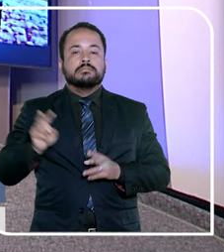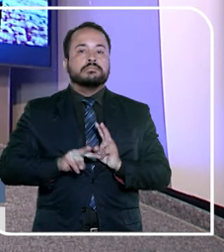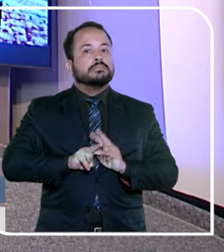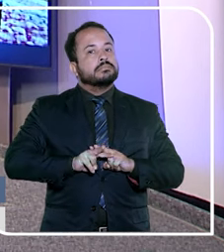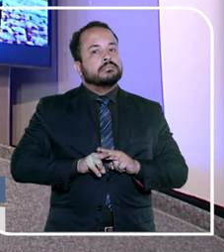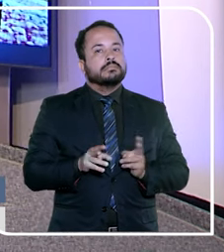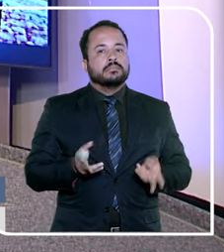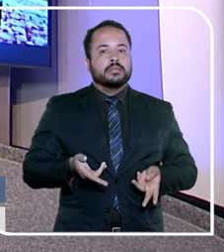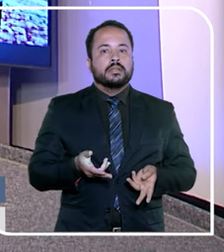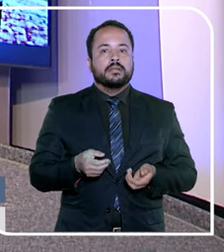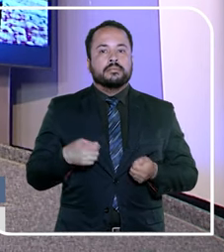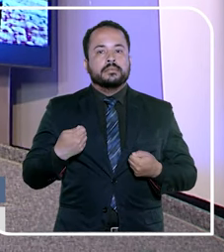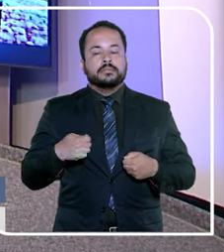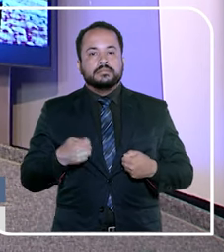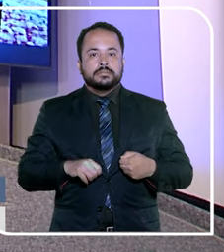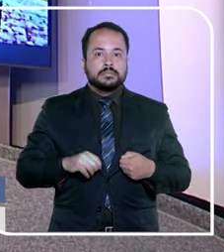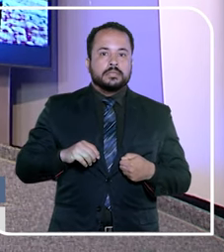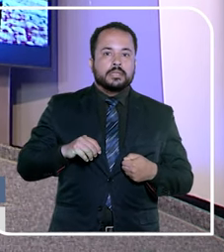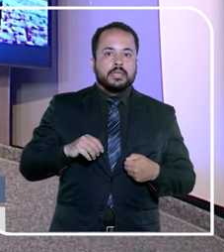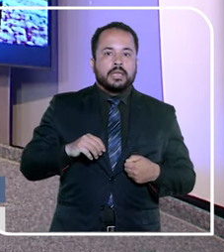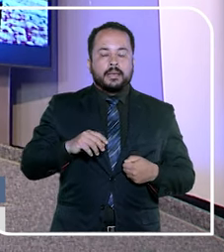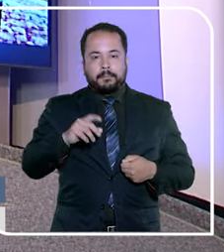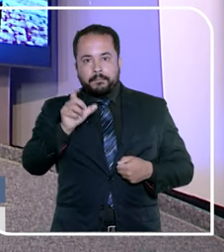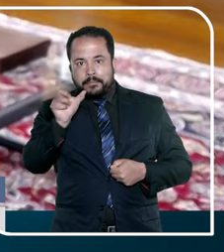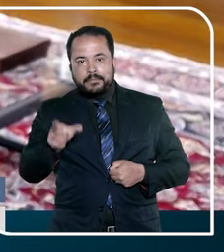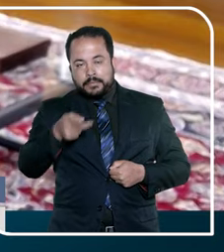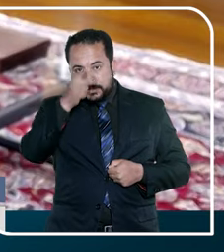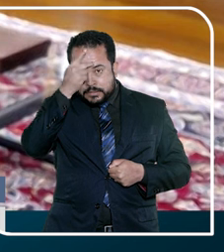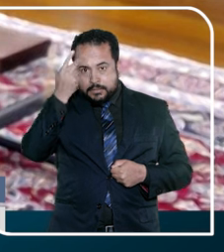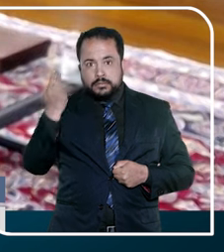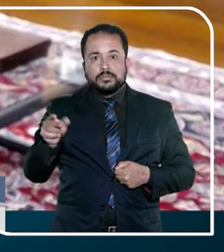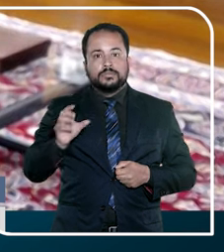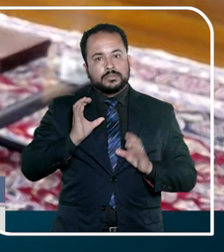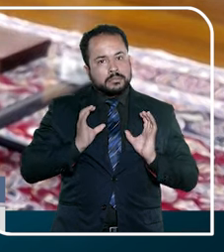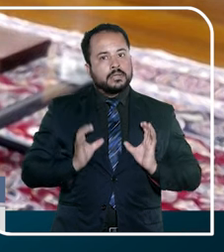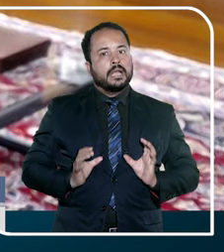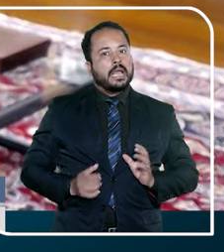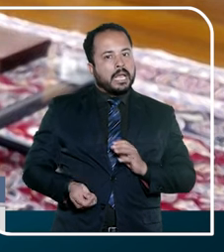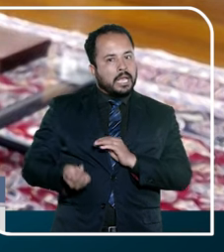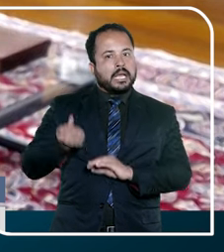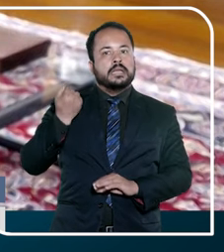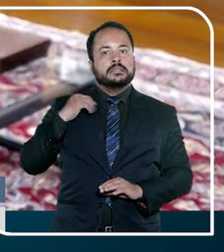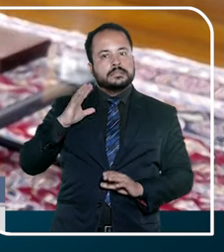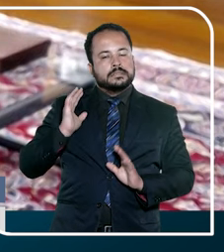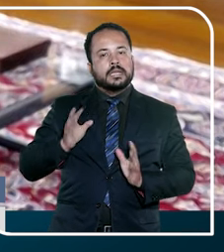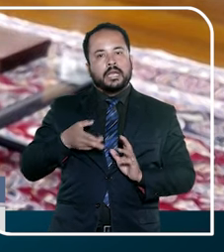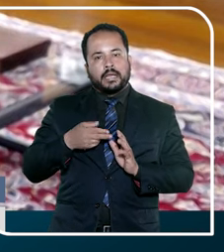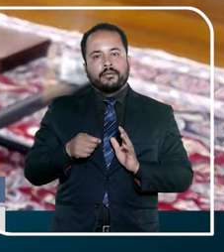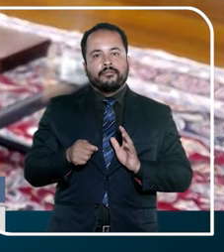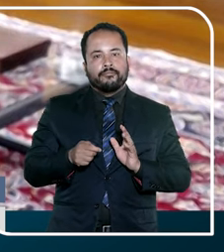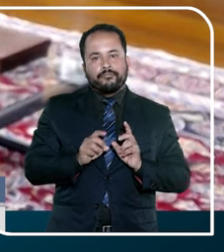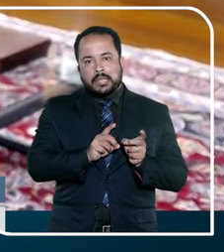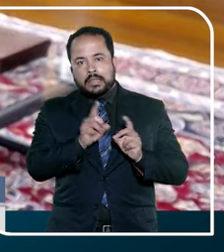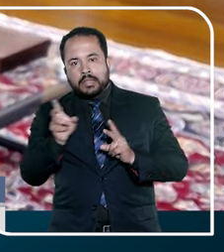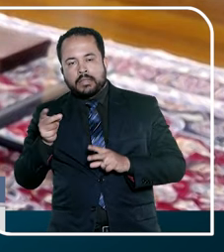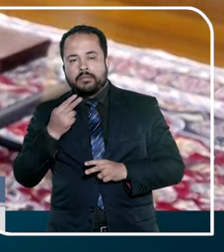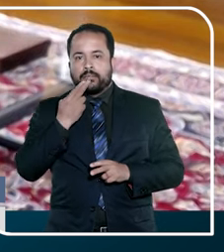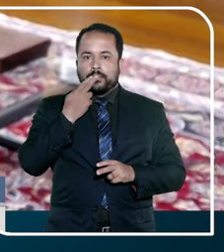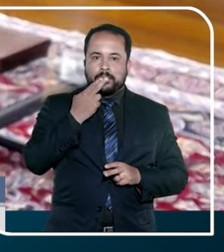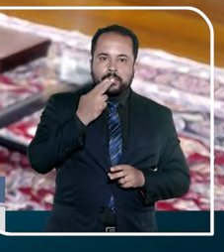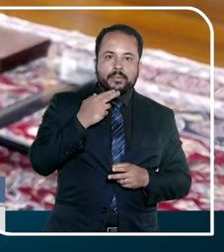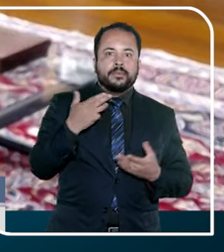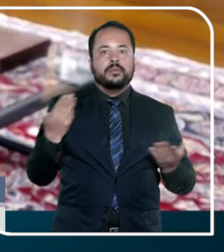constatarmos que esta pessoa já cometeu essa conduta antes que Portanto ele está se tornando